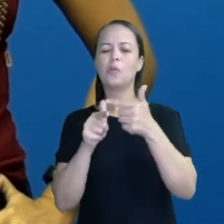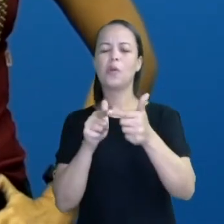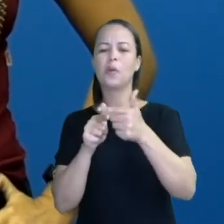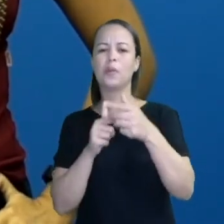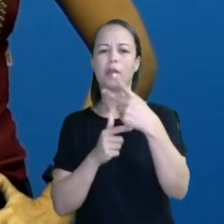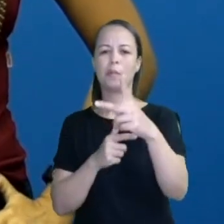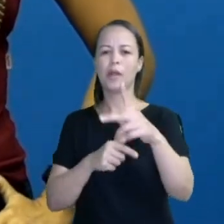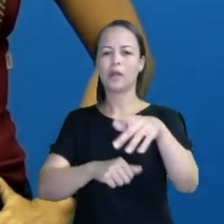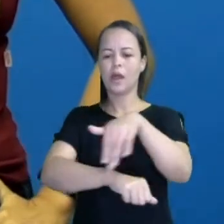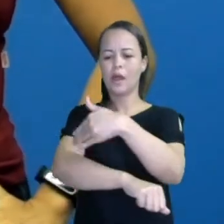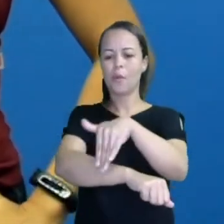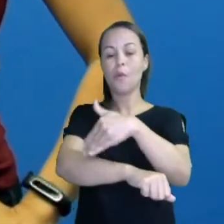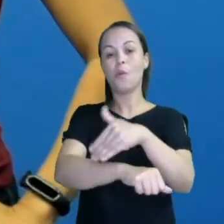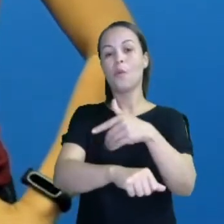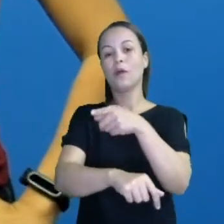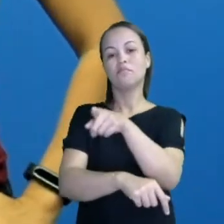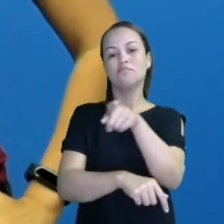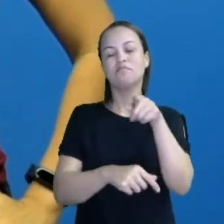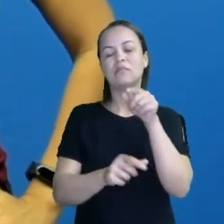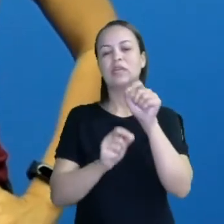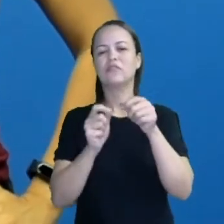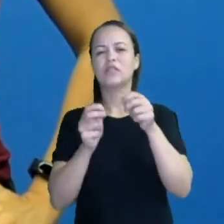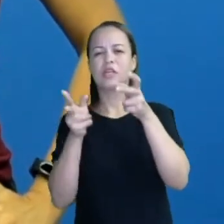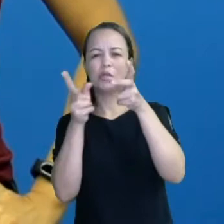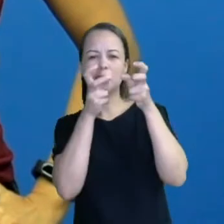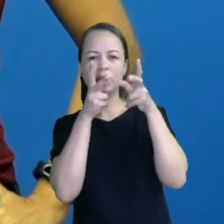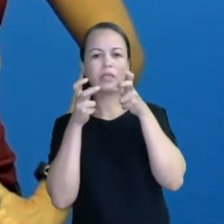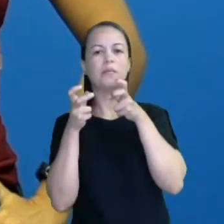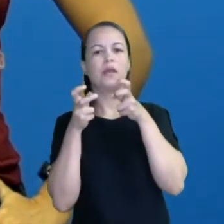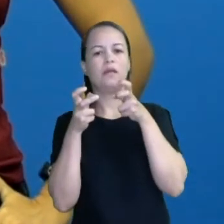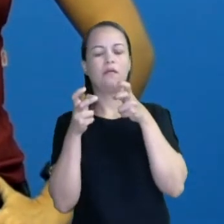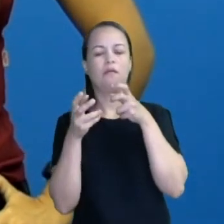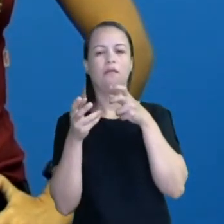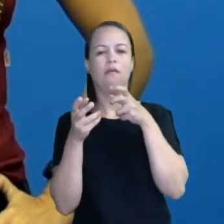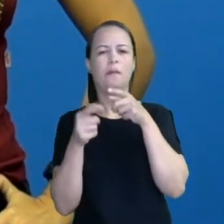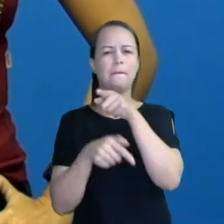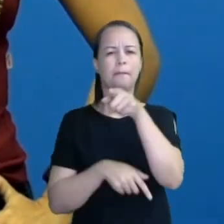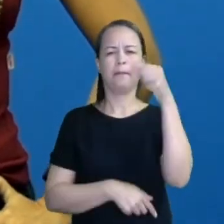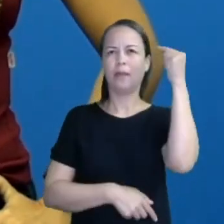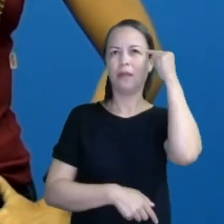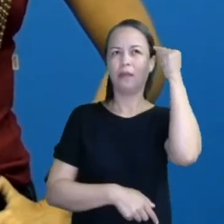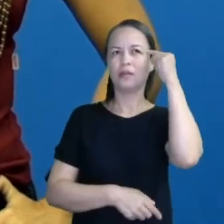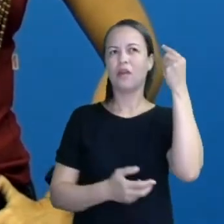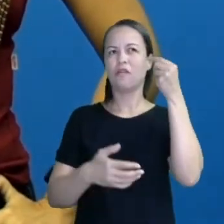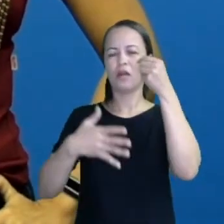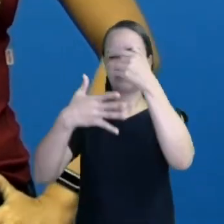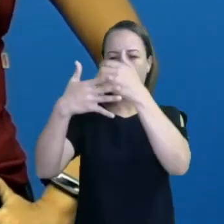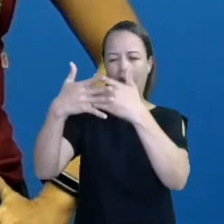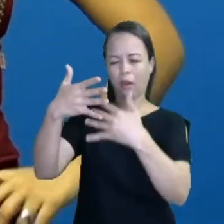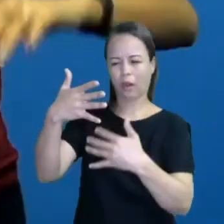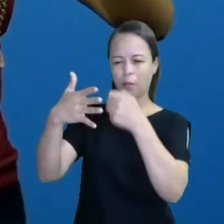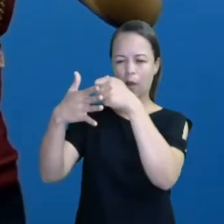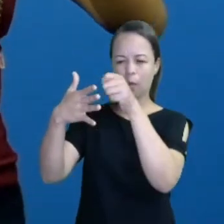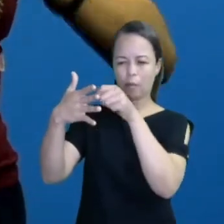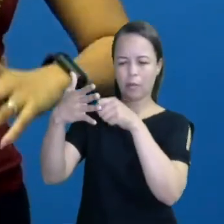você pode notar, que você pode perceber. Pensa aí direitinho, faz essa listagem e manda aí a foto